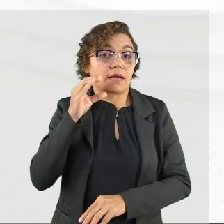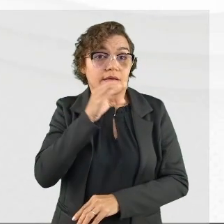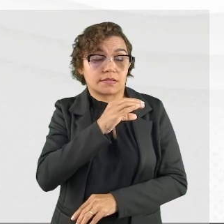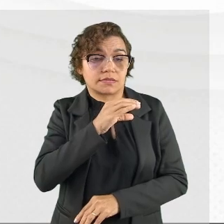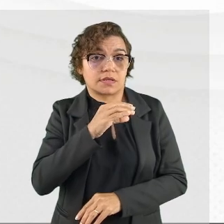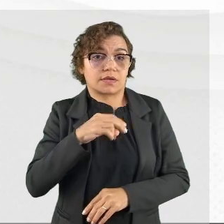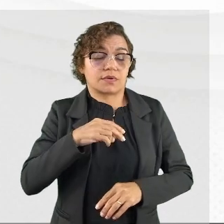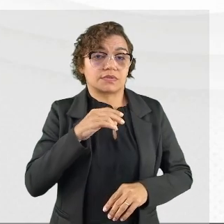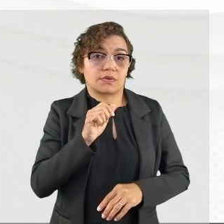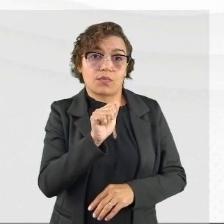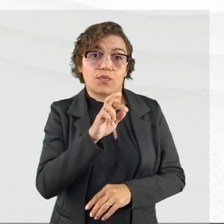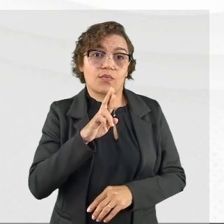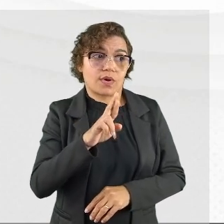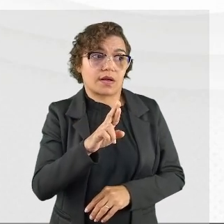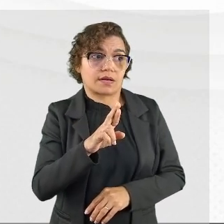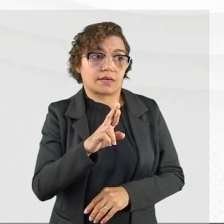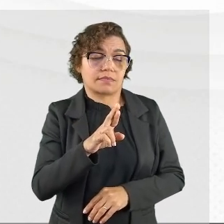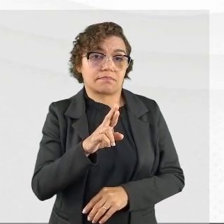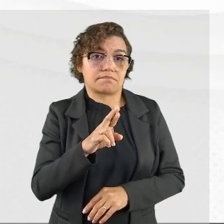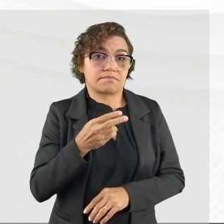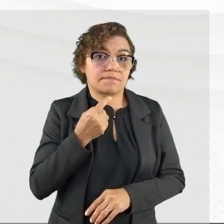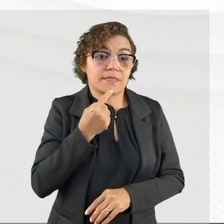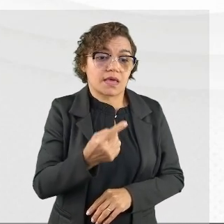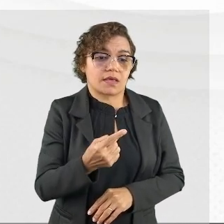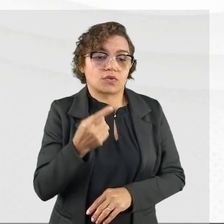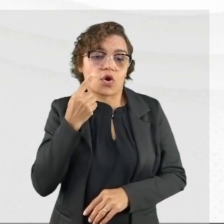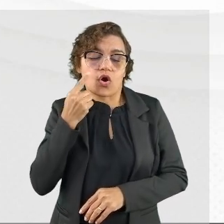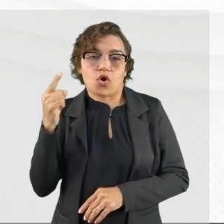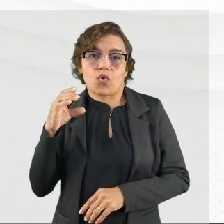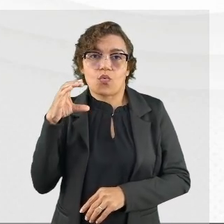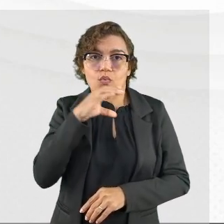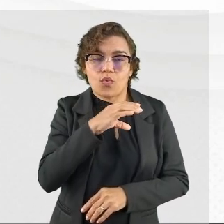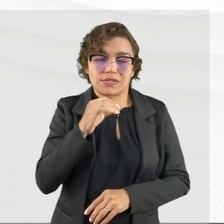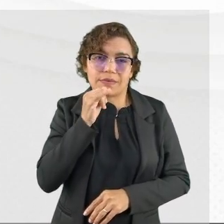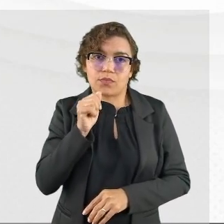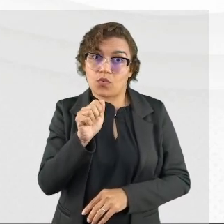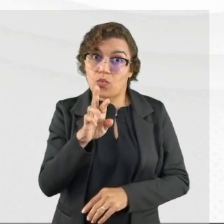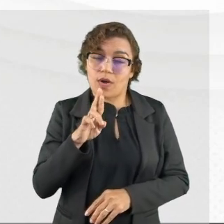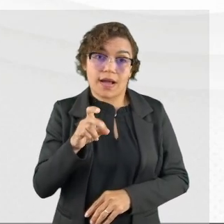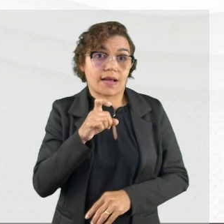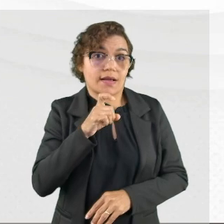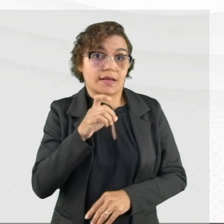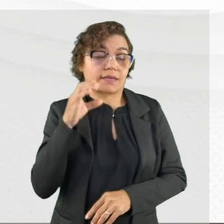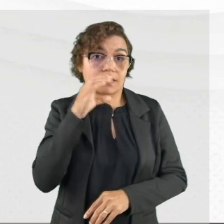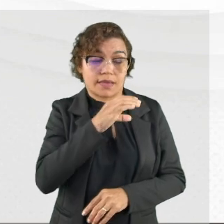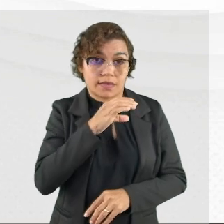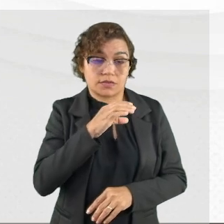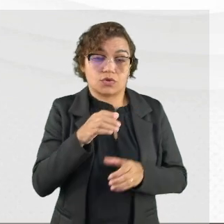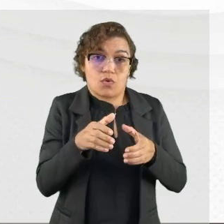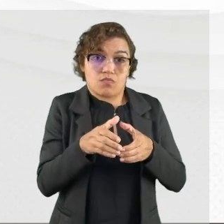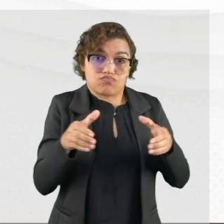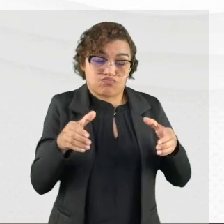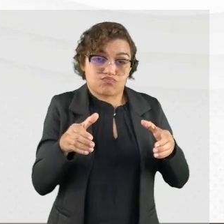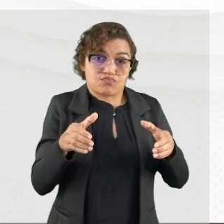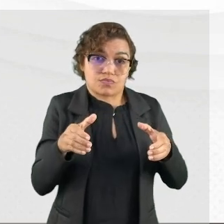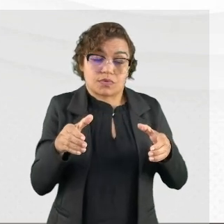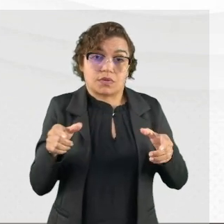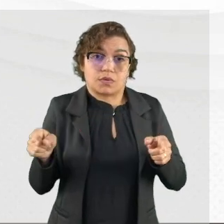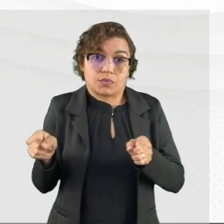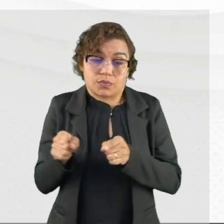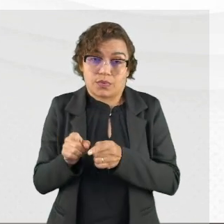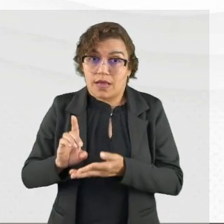está próximo dela aqui, ó. Esse ar quente vai diminuir, vai aumentar de volume, diminuir